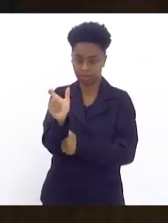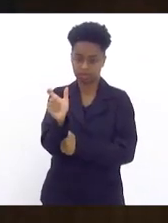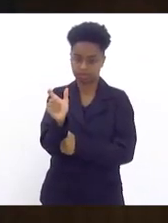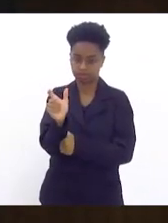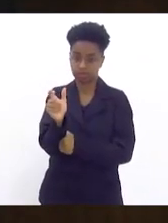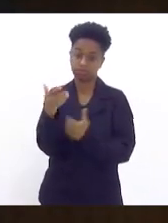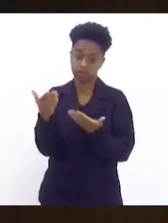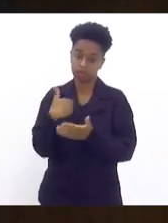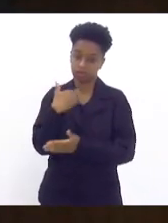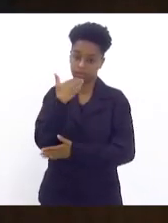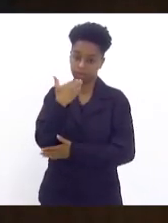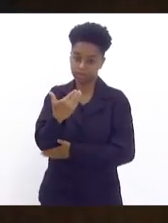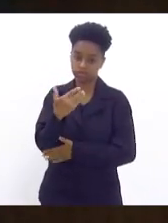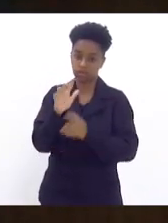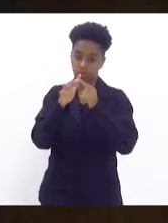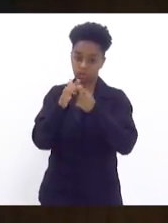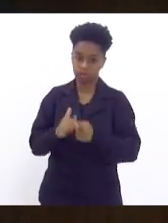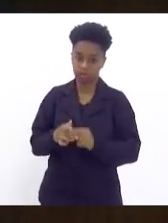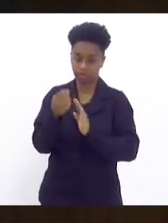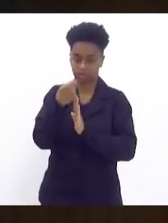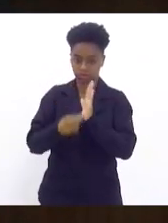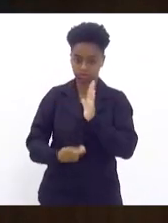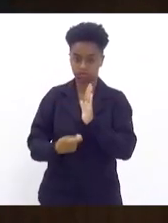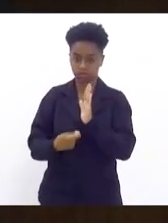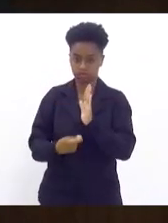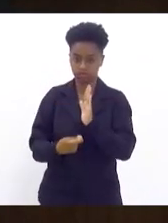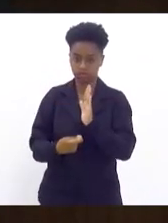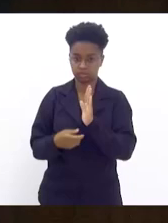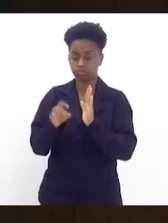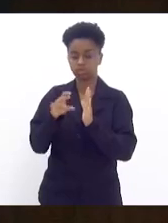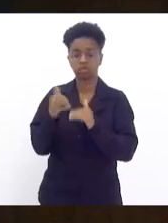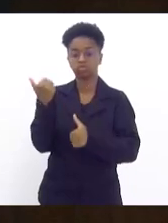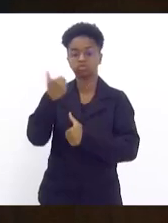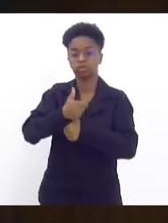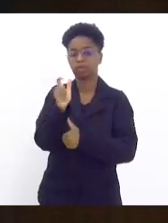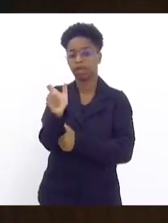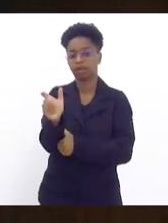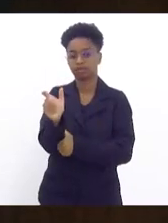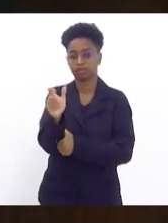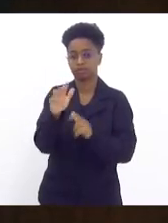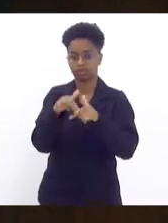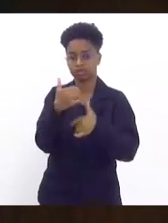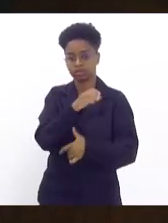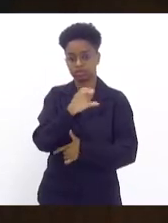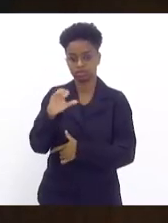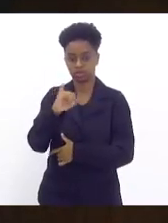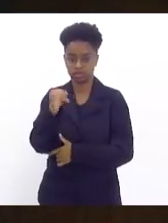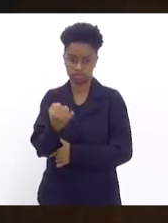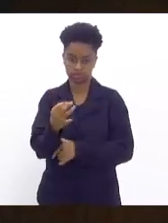possa fazer a correção do texto por via de um substitutivo da ccj